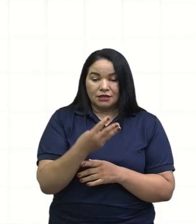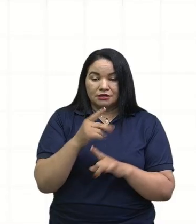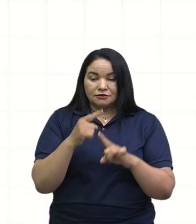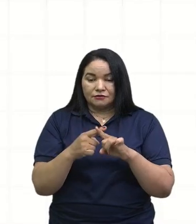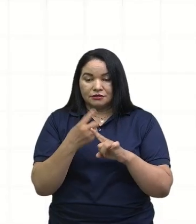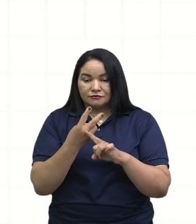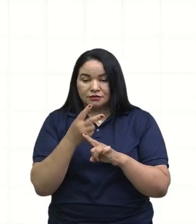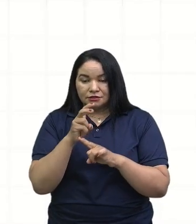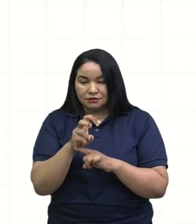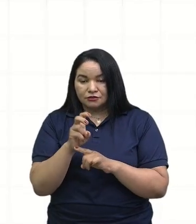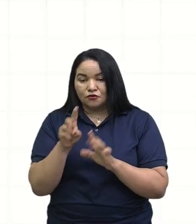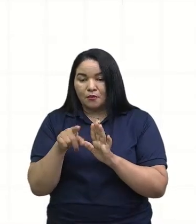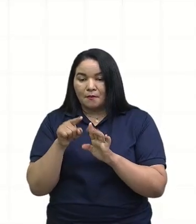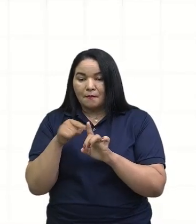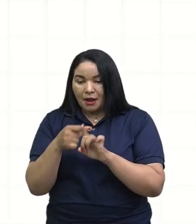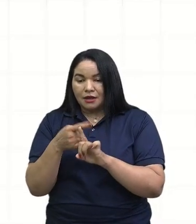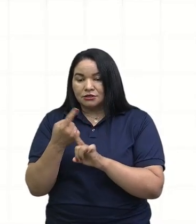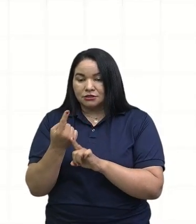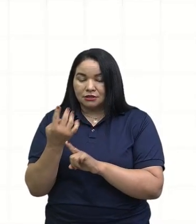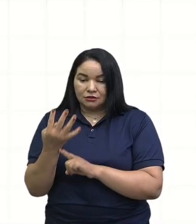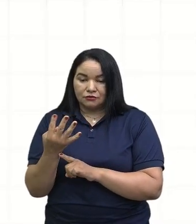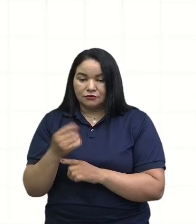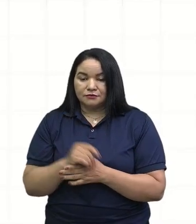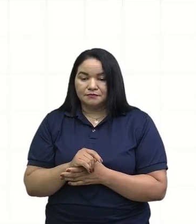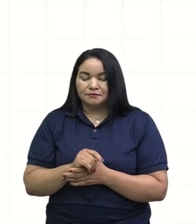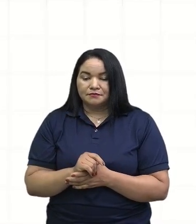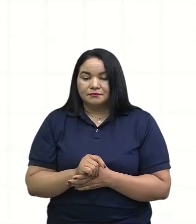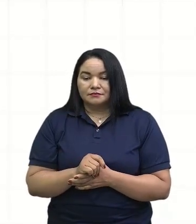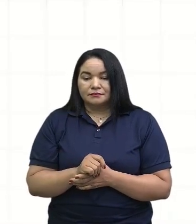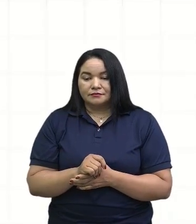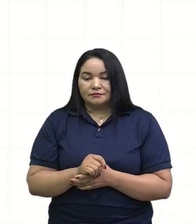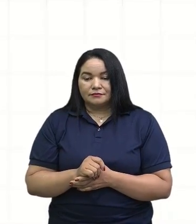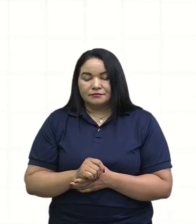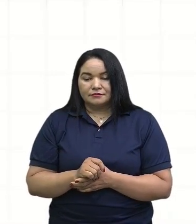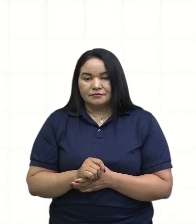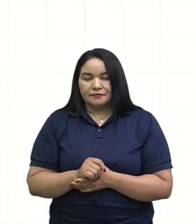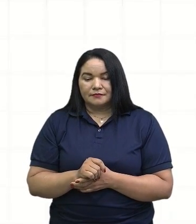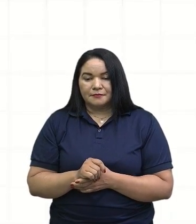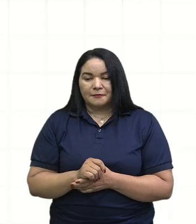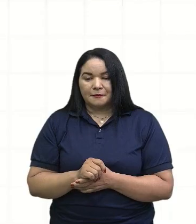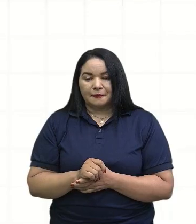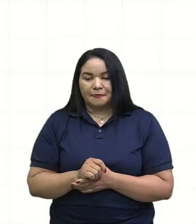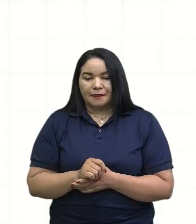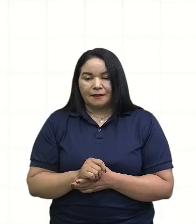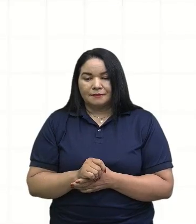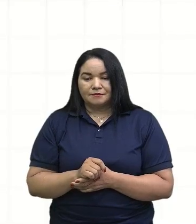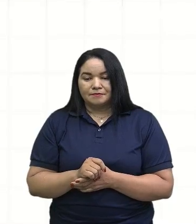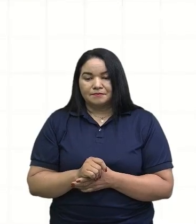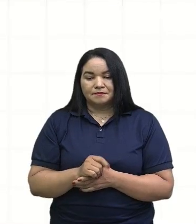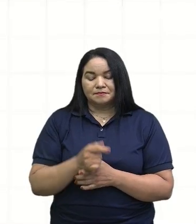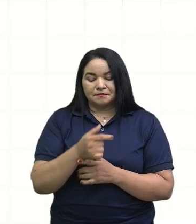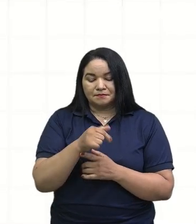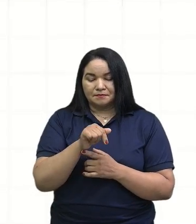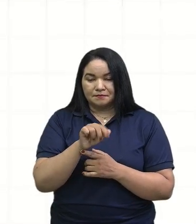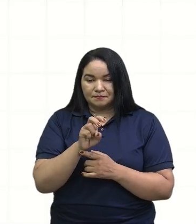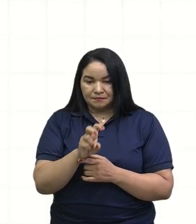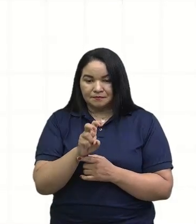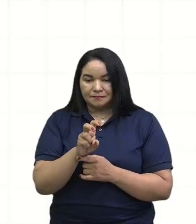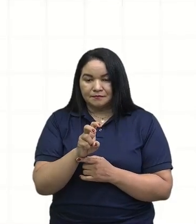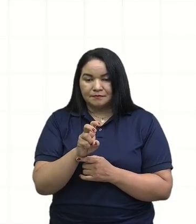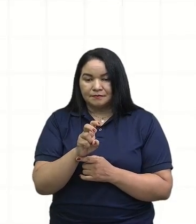25 mais 14. 3 vezes 25 é igual a